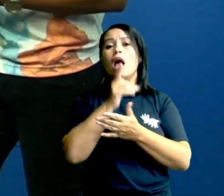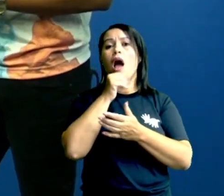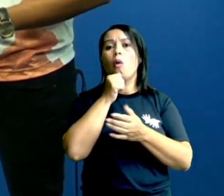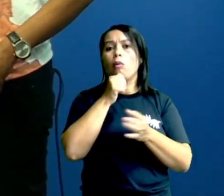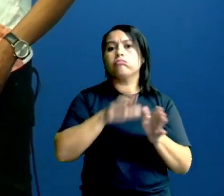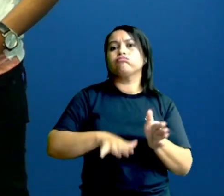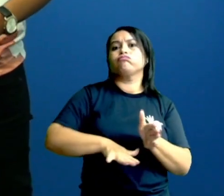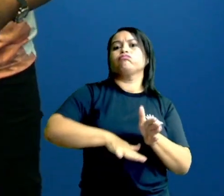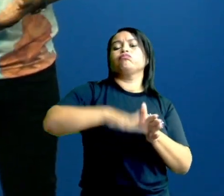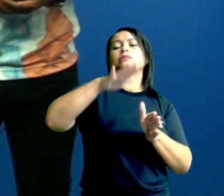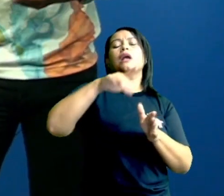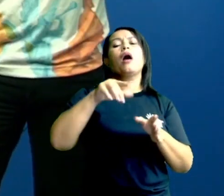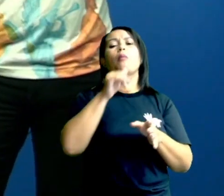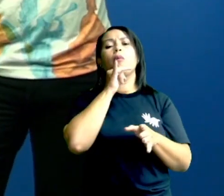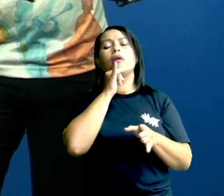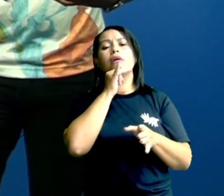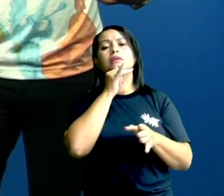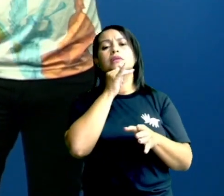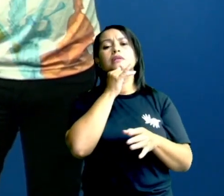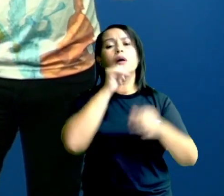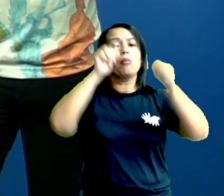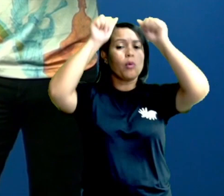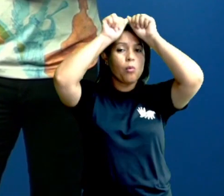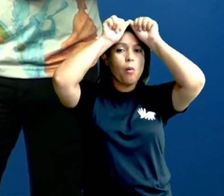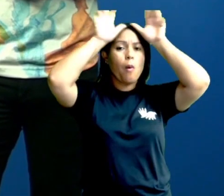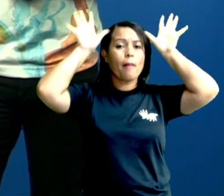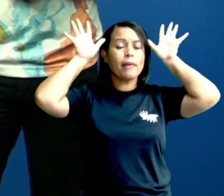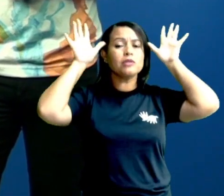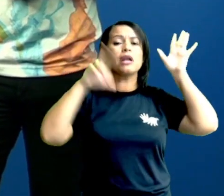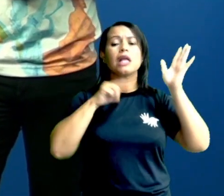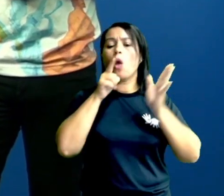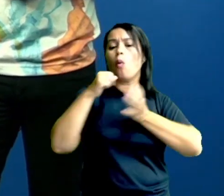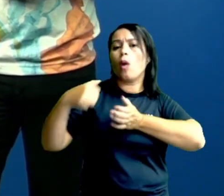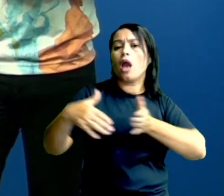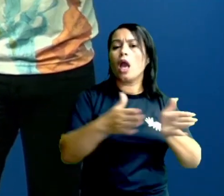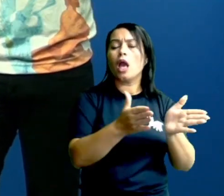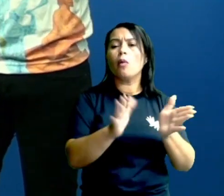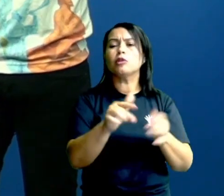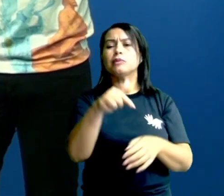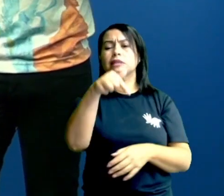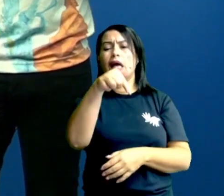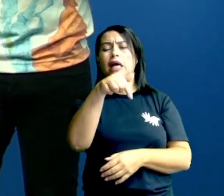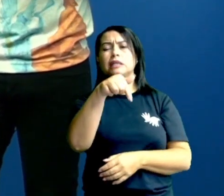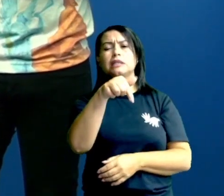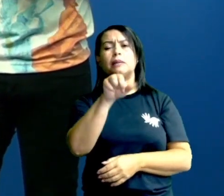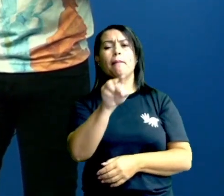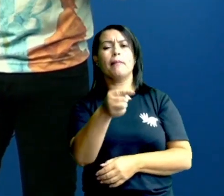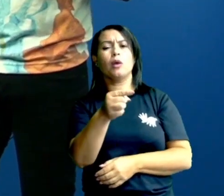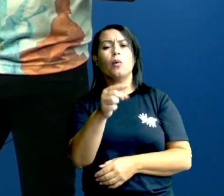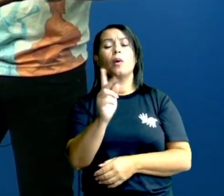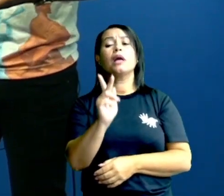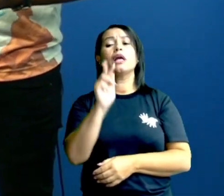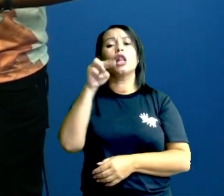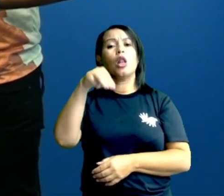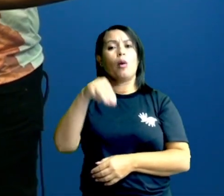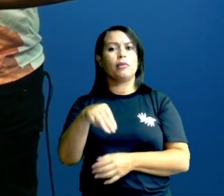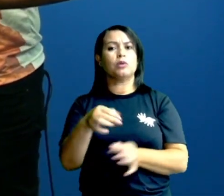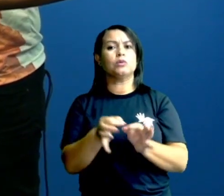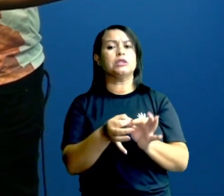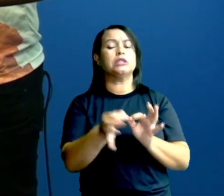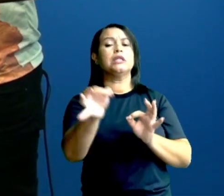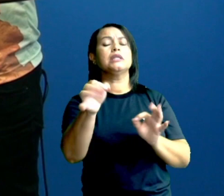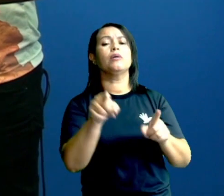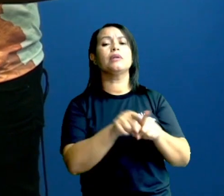Amazonas é isso que é um rio com mais de 7 mil km de extensão né Ele nasce na Cordilheira dos Andes e vai